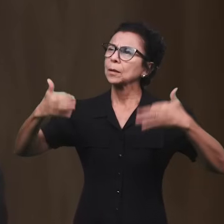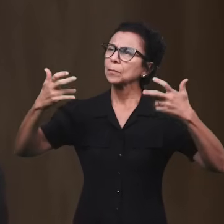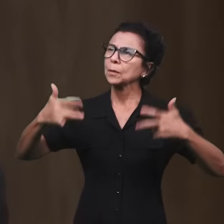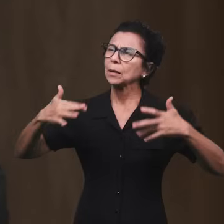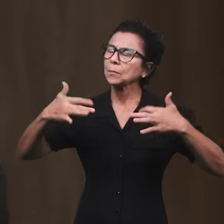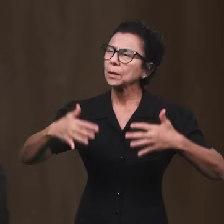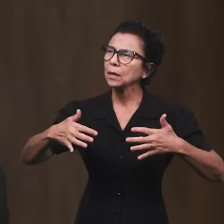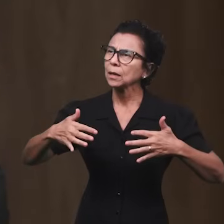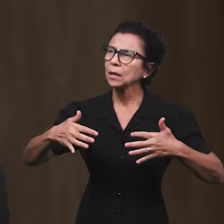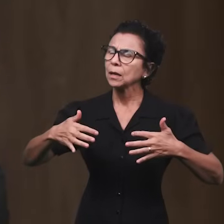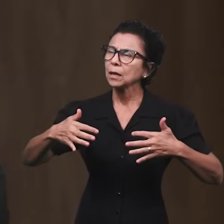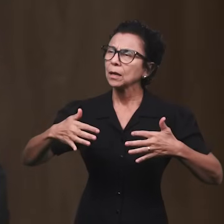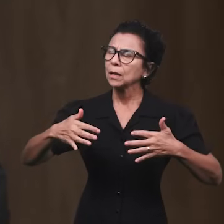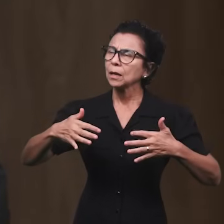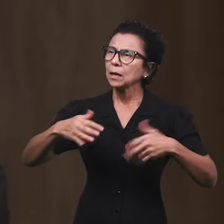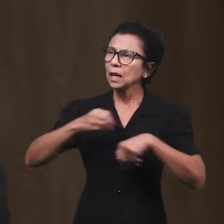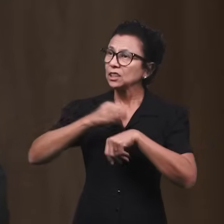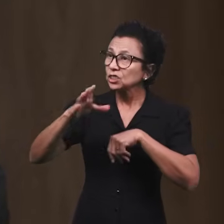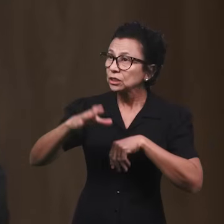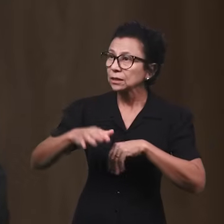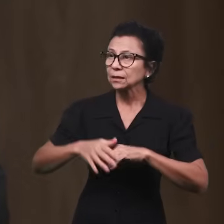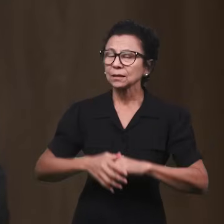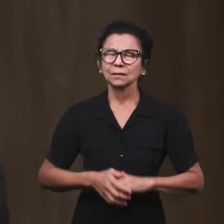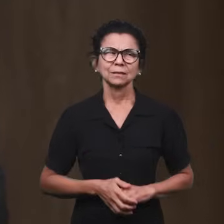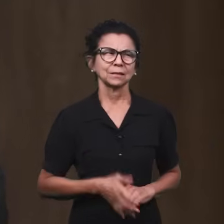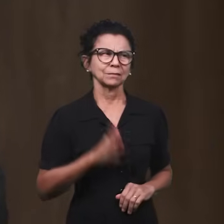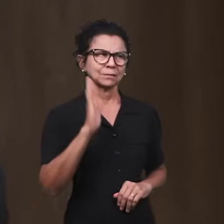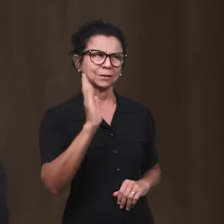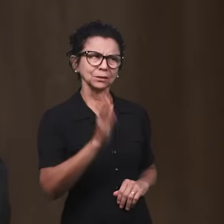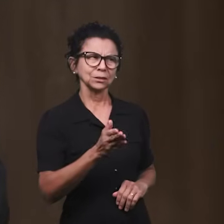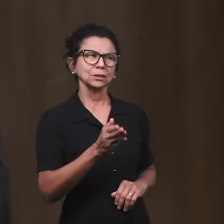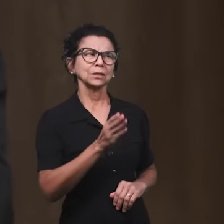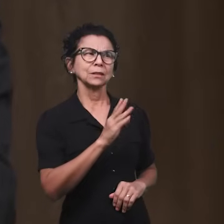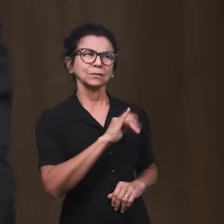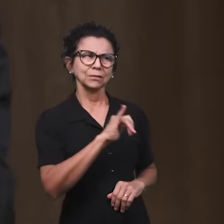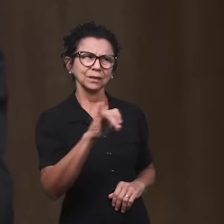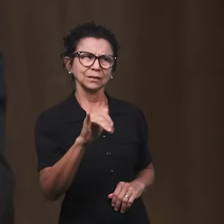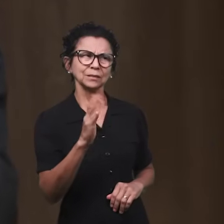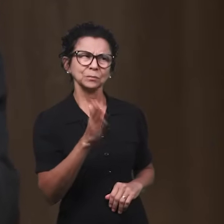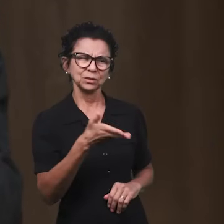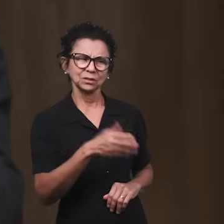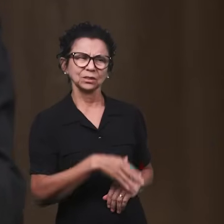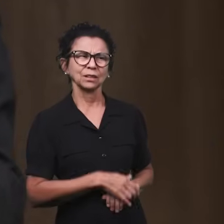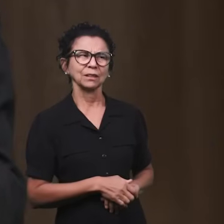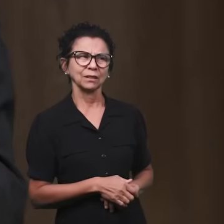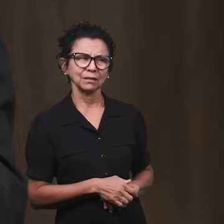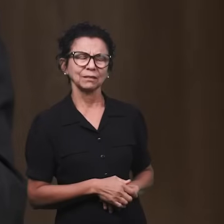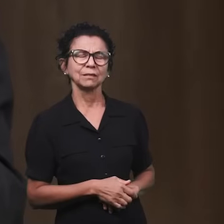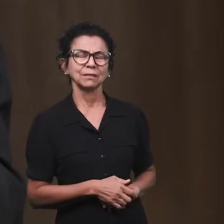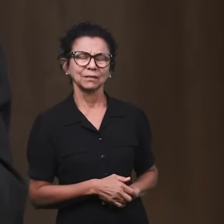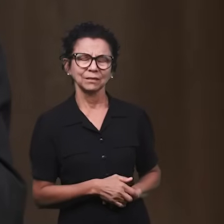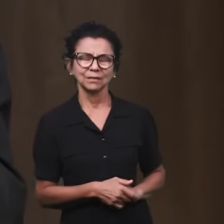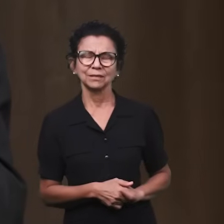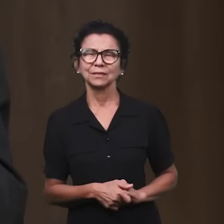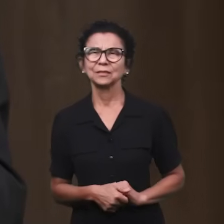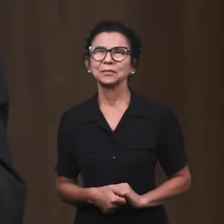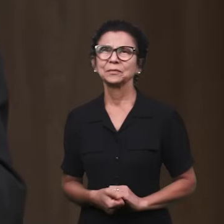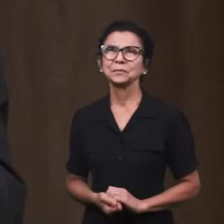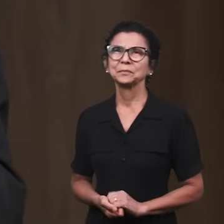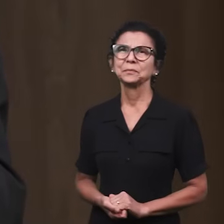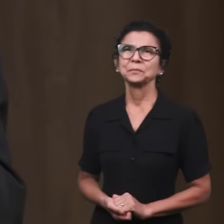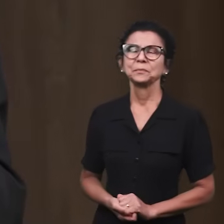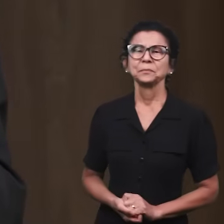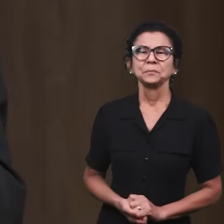aqui bastante hoje. Eu acho que estava no celular na hora que eu falei. Então. Mas é isso, está entrando